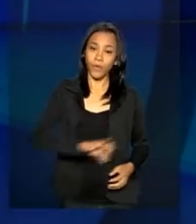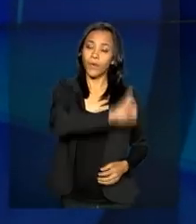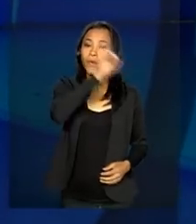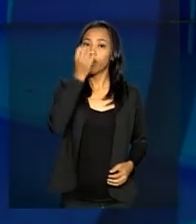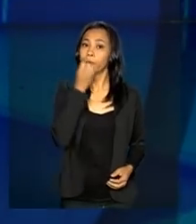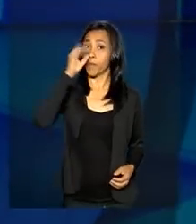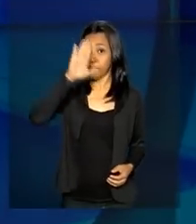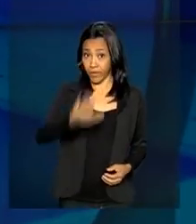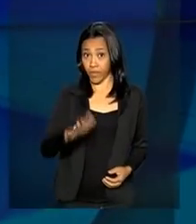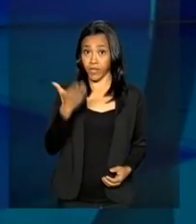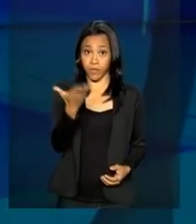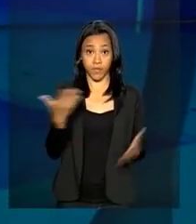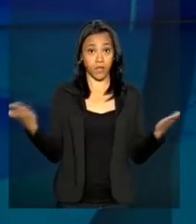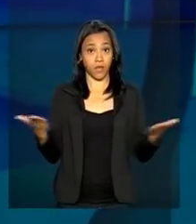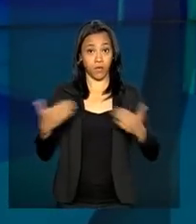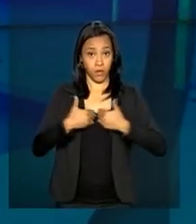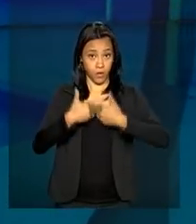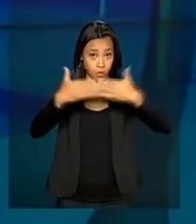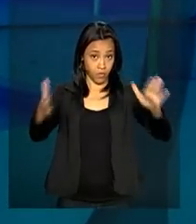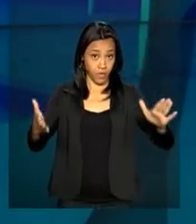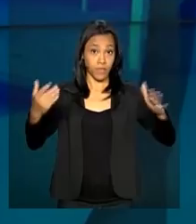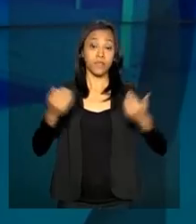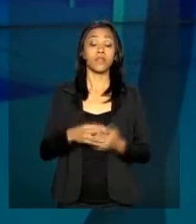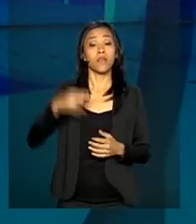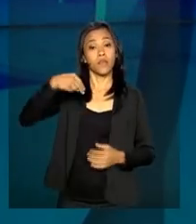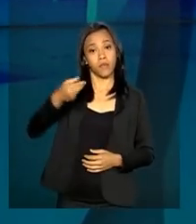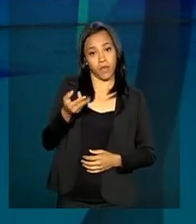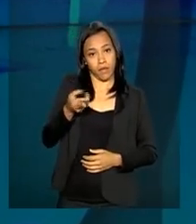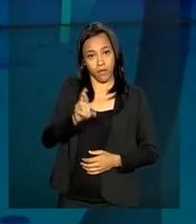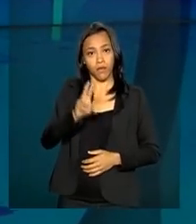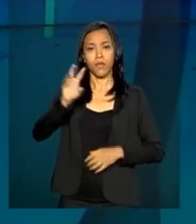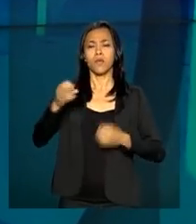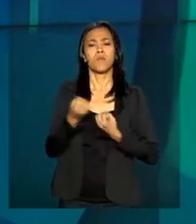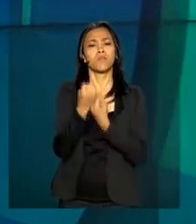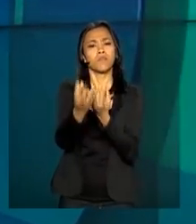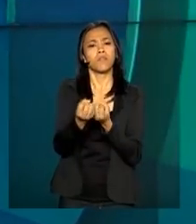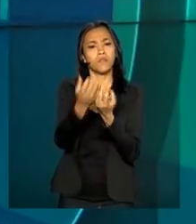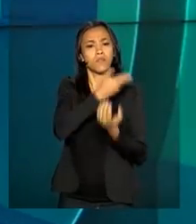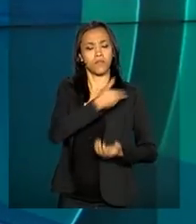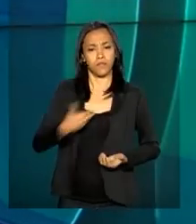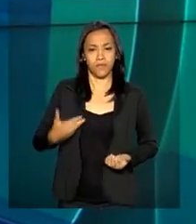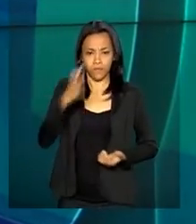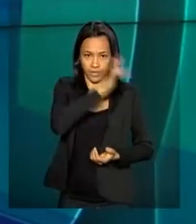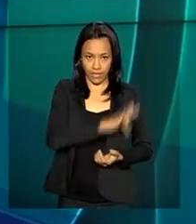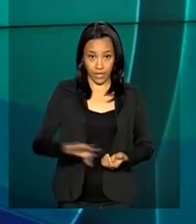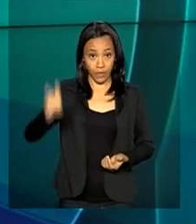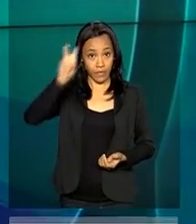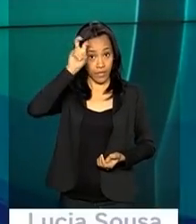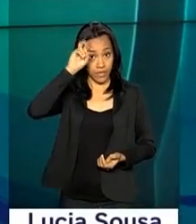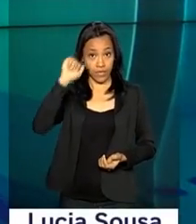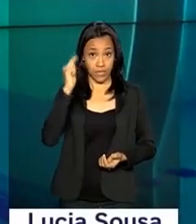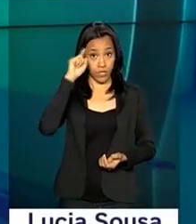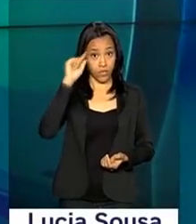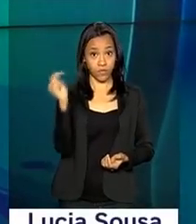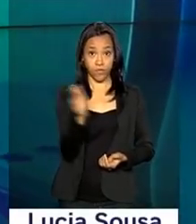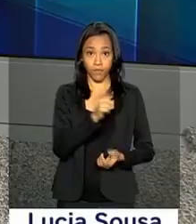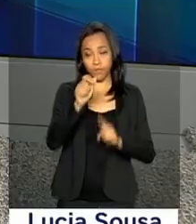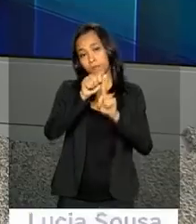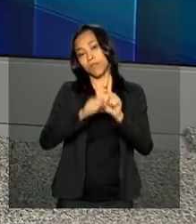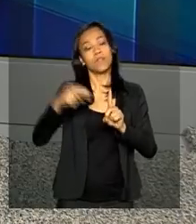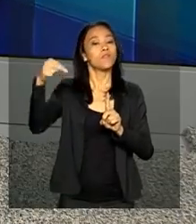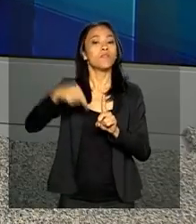Olá boa tarde para você começa agora o repórter NBR com as notícias do Governo Federal desta quinta-feira 22 de